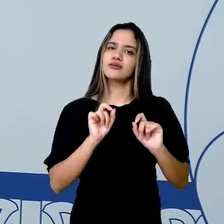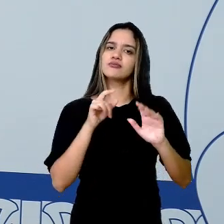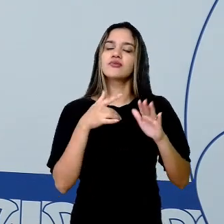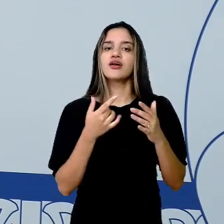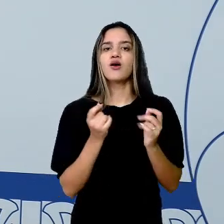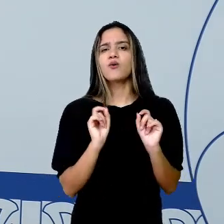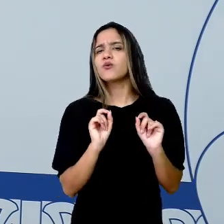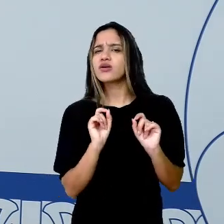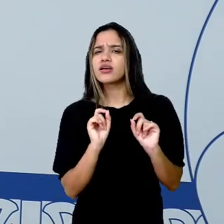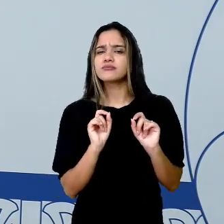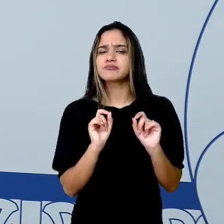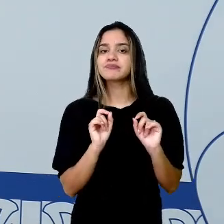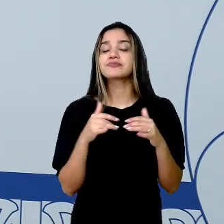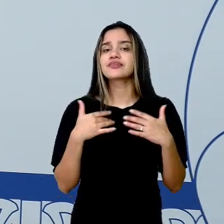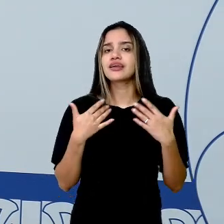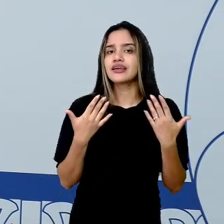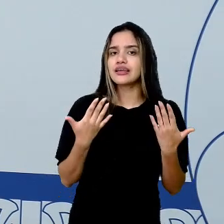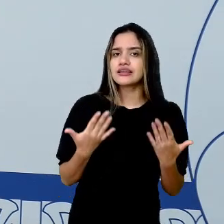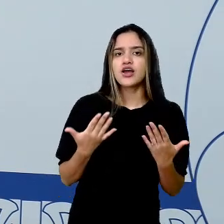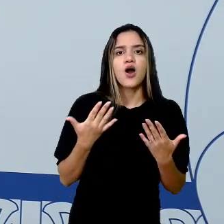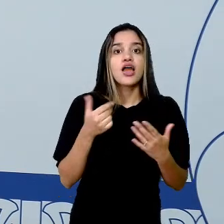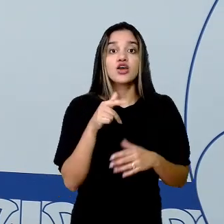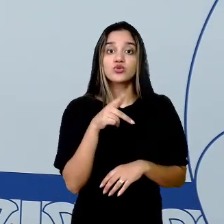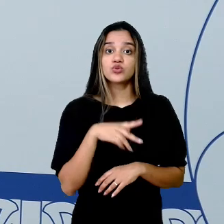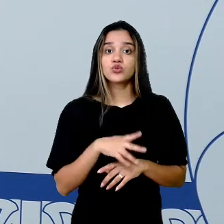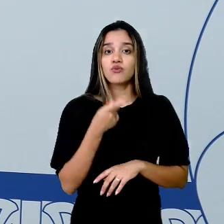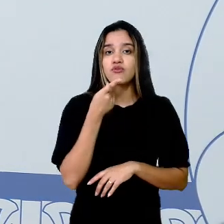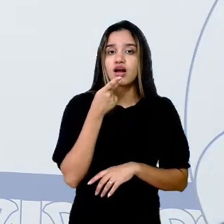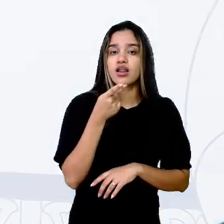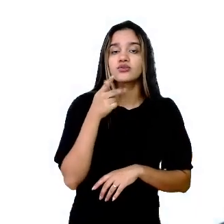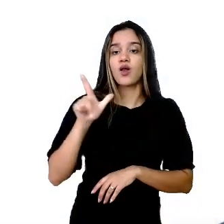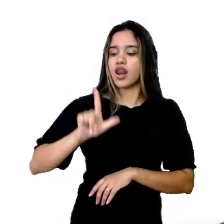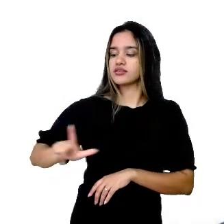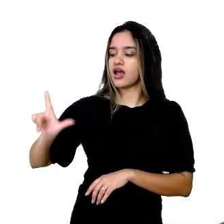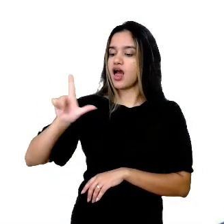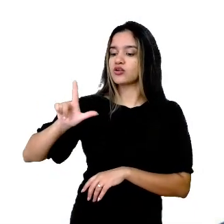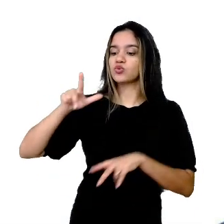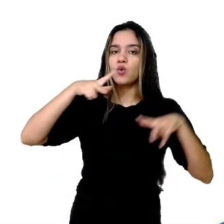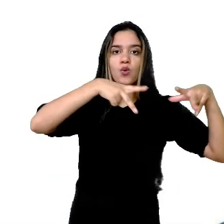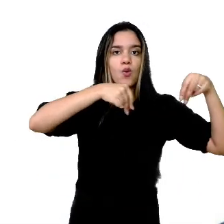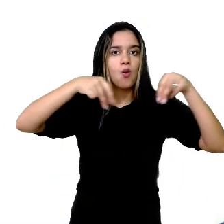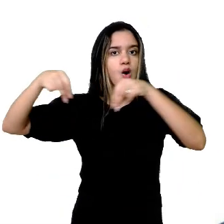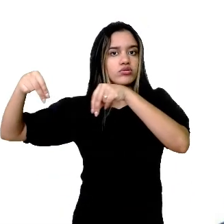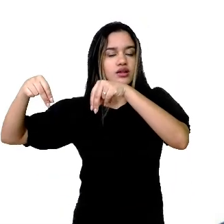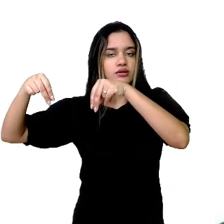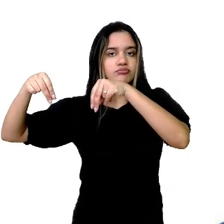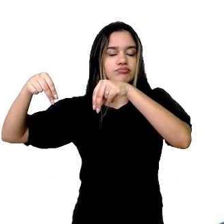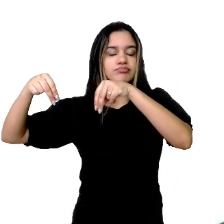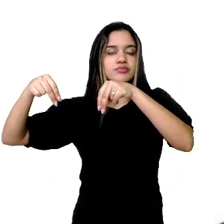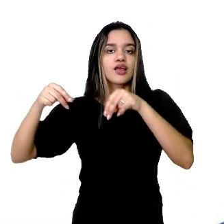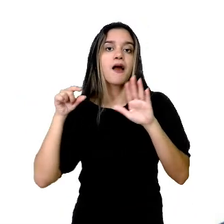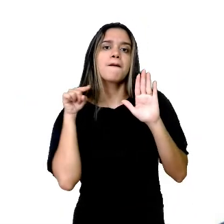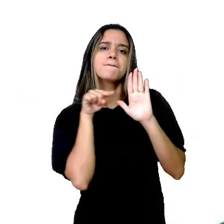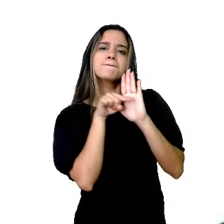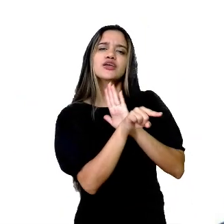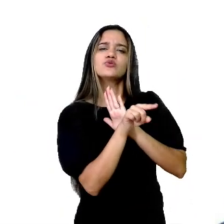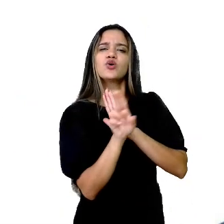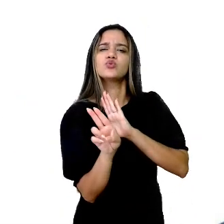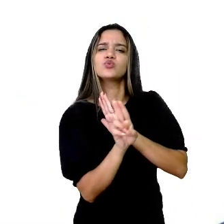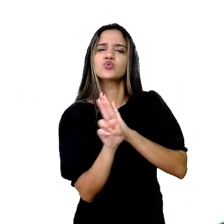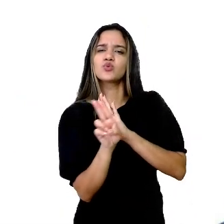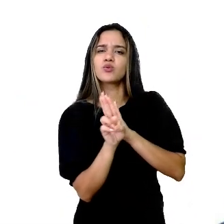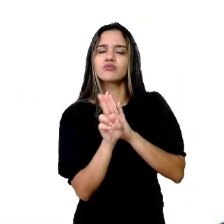inferência então eu tô falando de literatura de cordel e a questão ela me pede o nome cordel